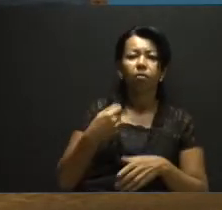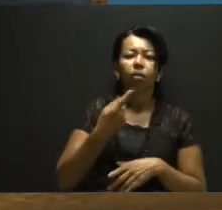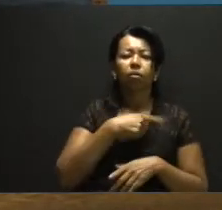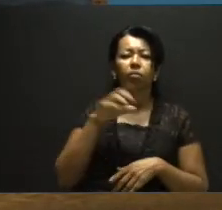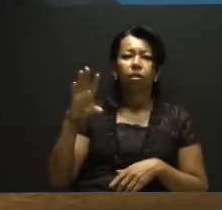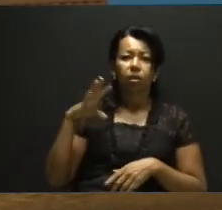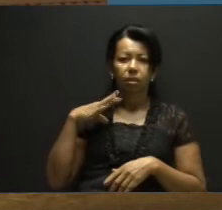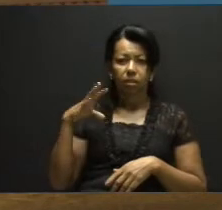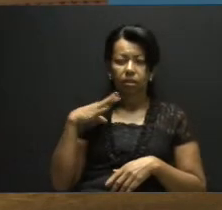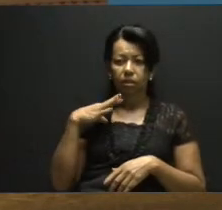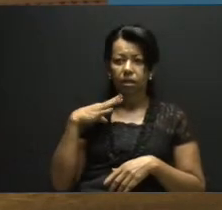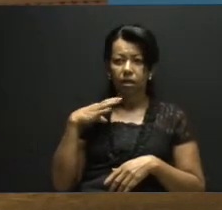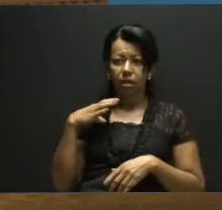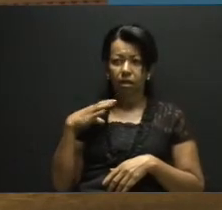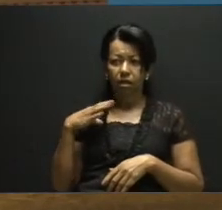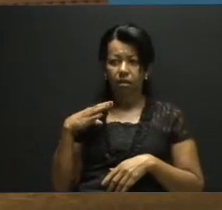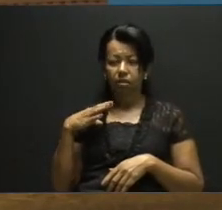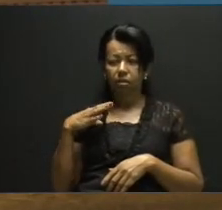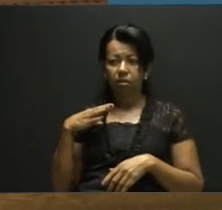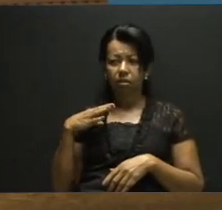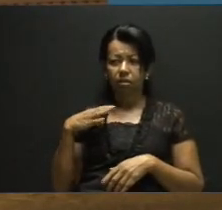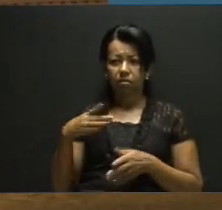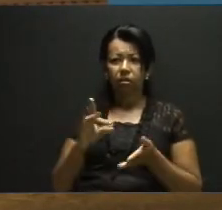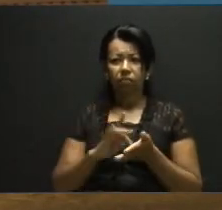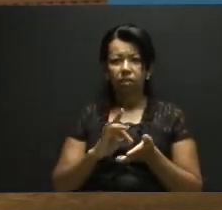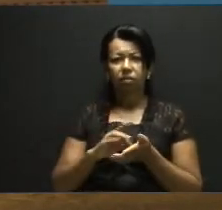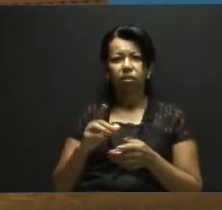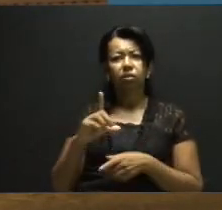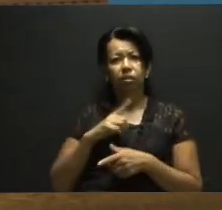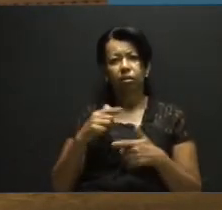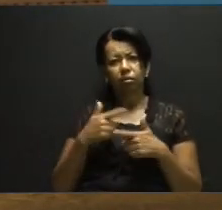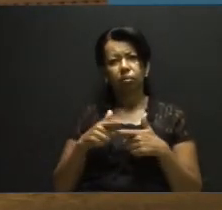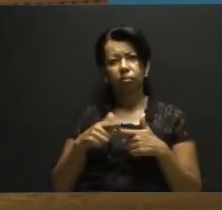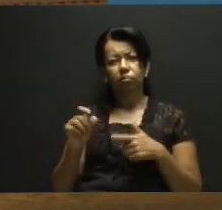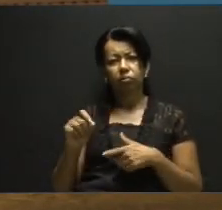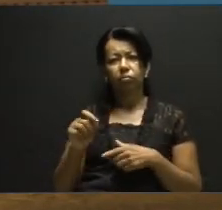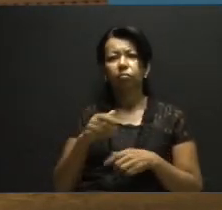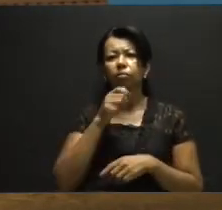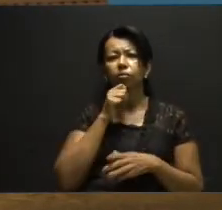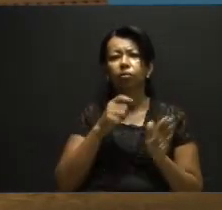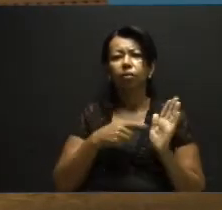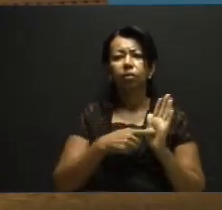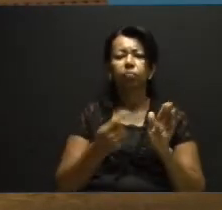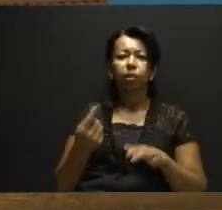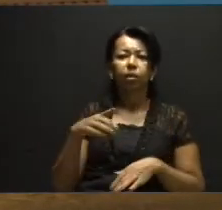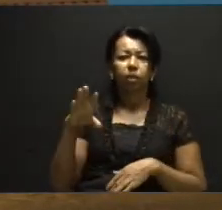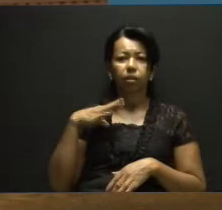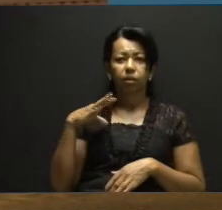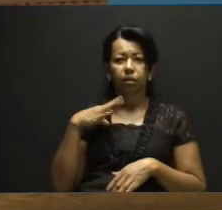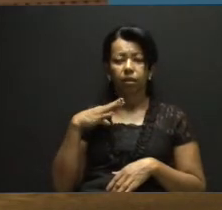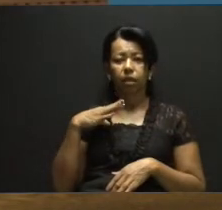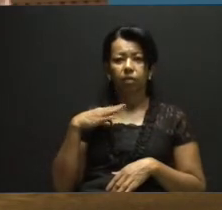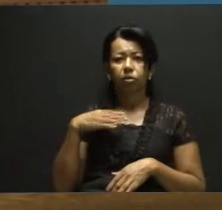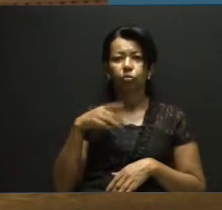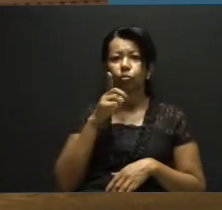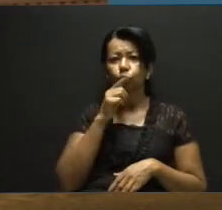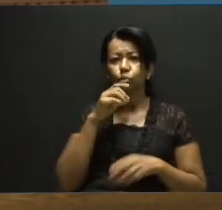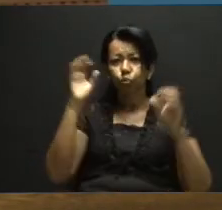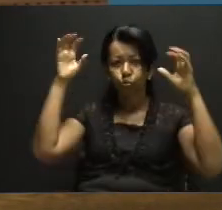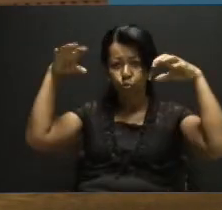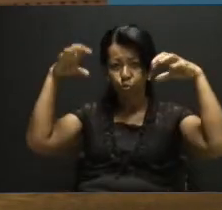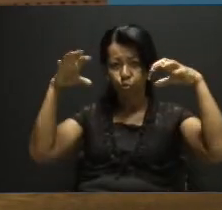baixa é o da verdade às vezes tem situações que colocam em xeque vamos dar um exemplo aqui a nossa cidade está debaixo d'água o